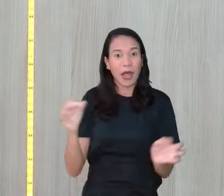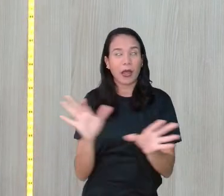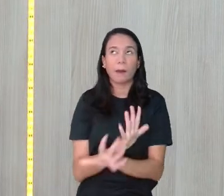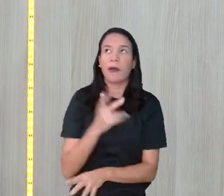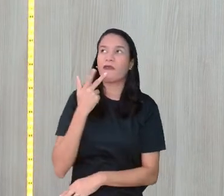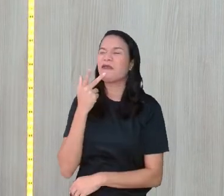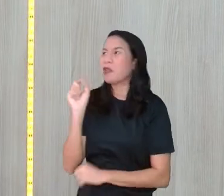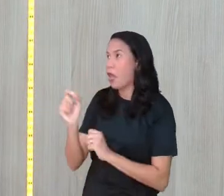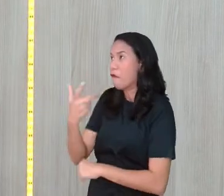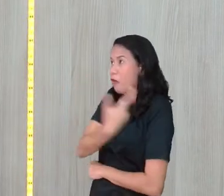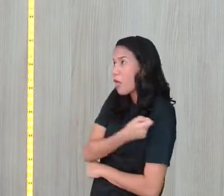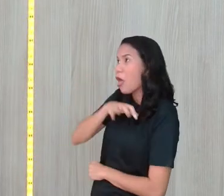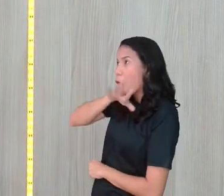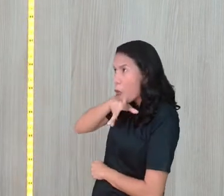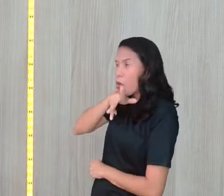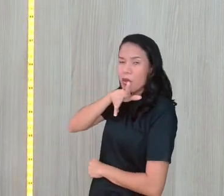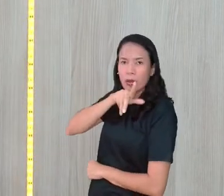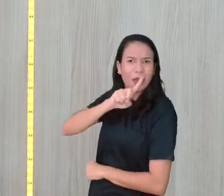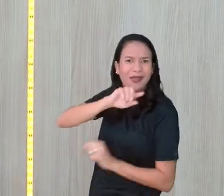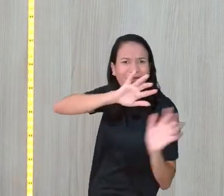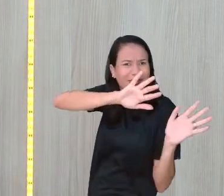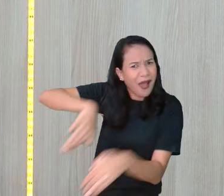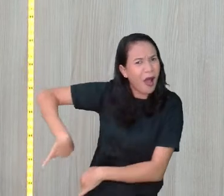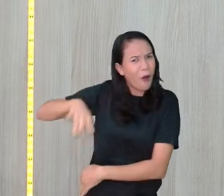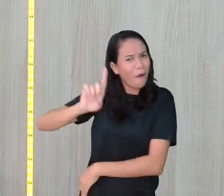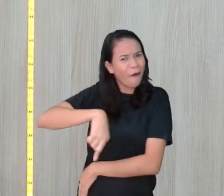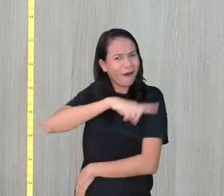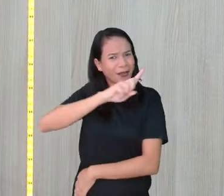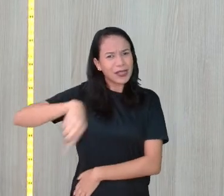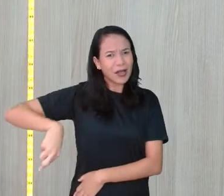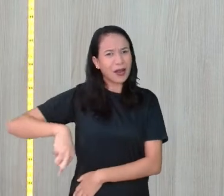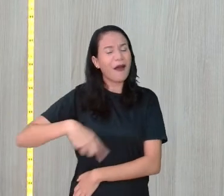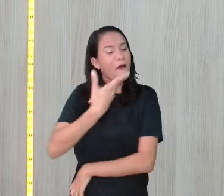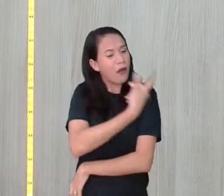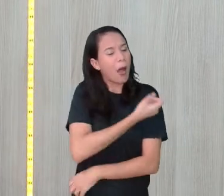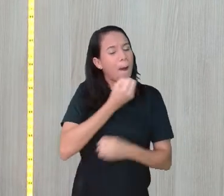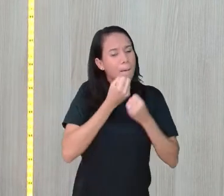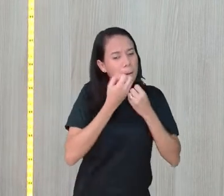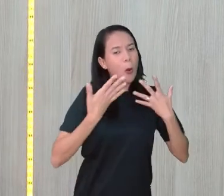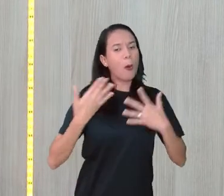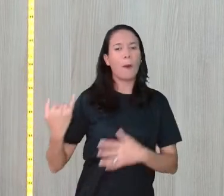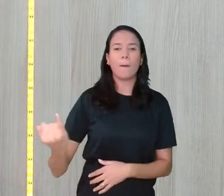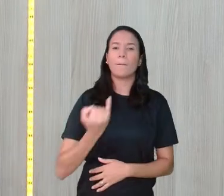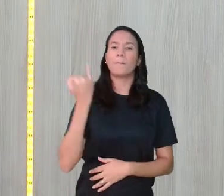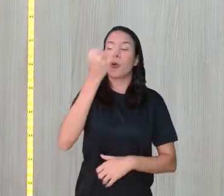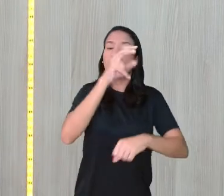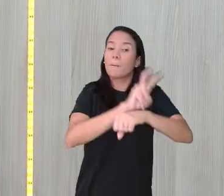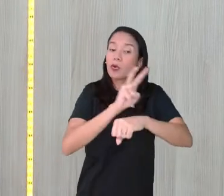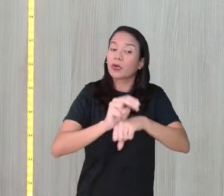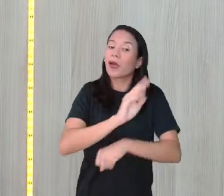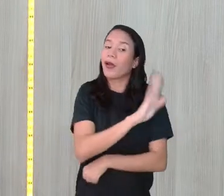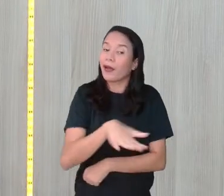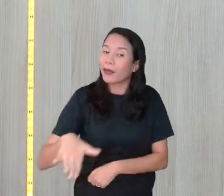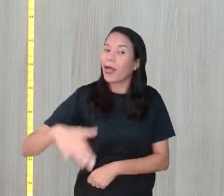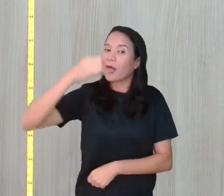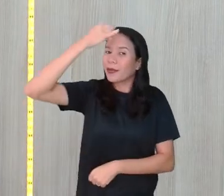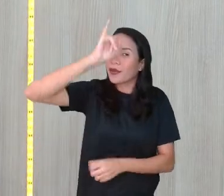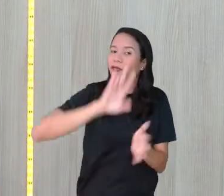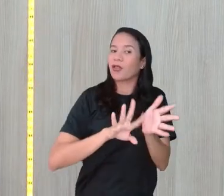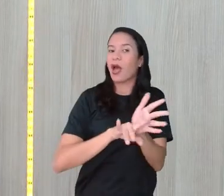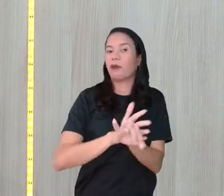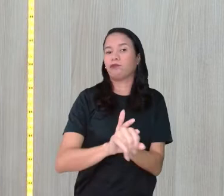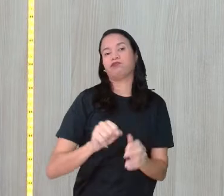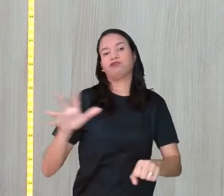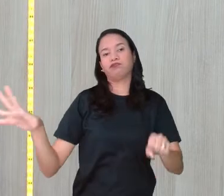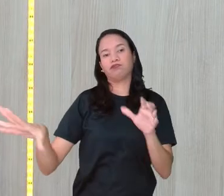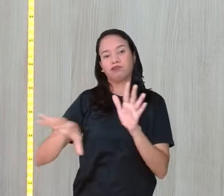de que faz mal, que causa... Então, gente, vamos vacinar para realmente proteger as nossas crianças, e a prevenção, nós já vimos em várias